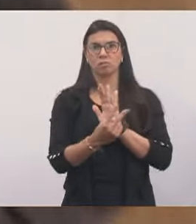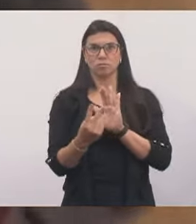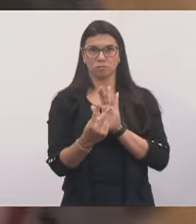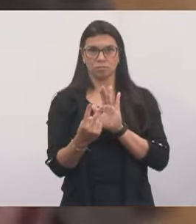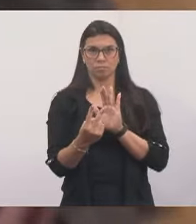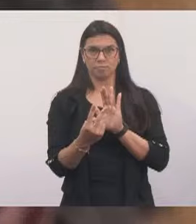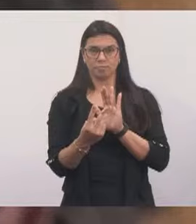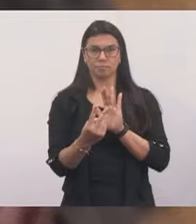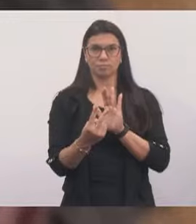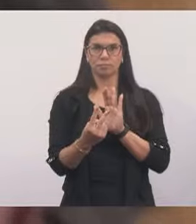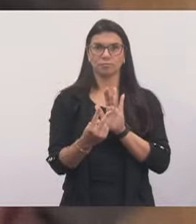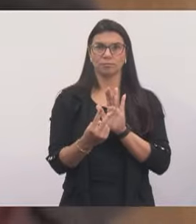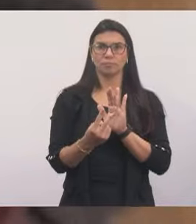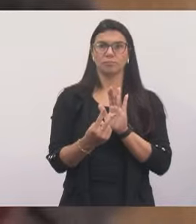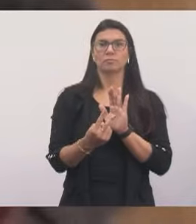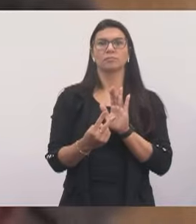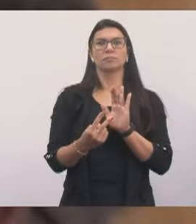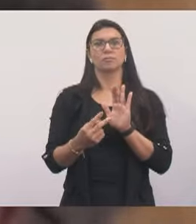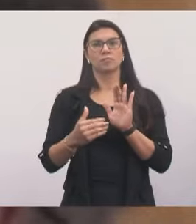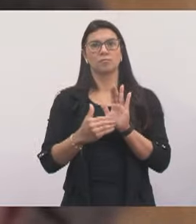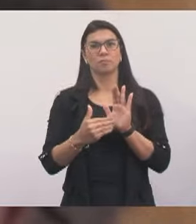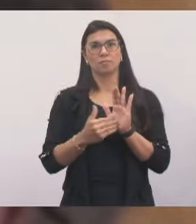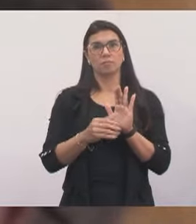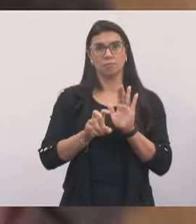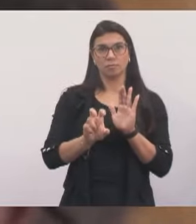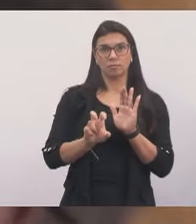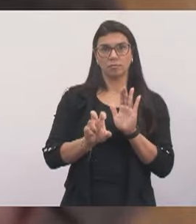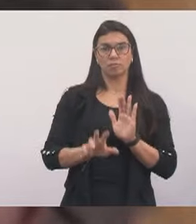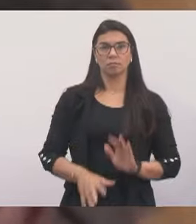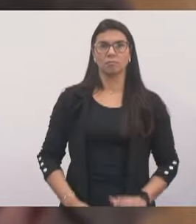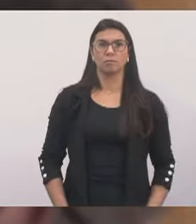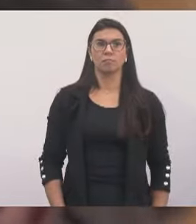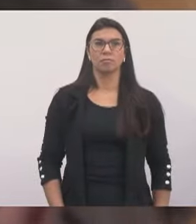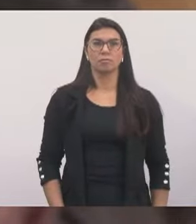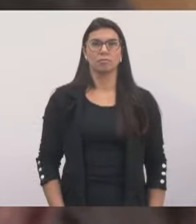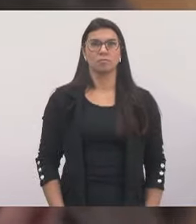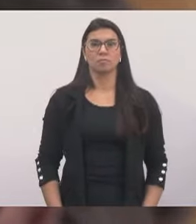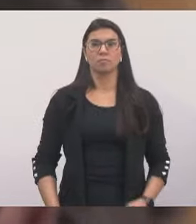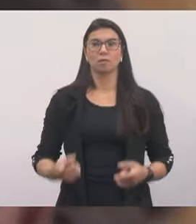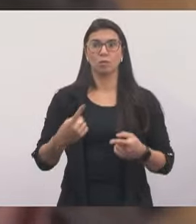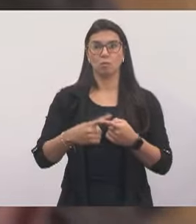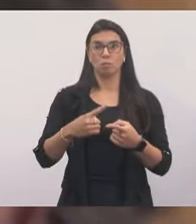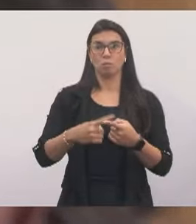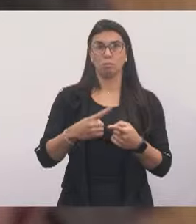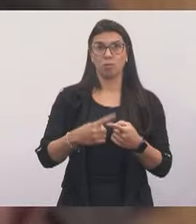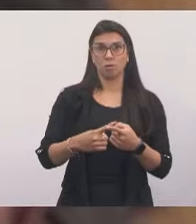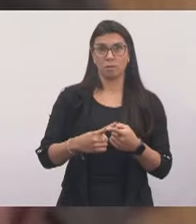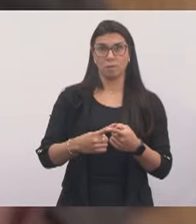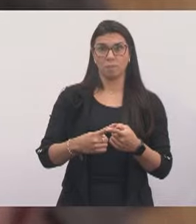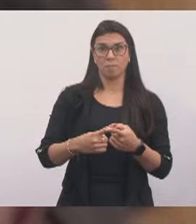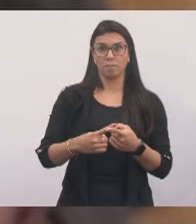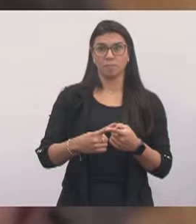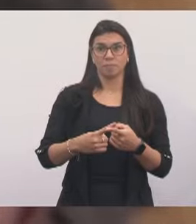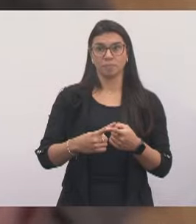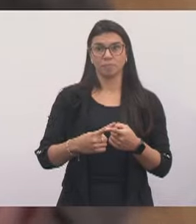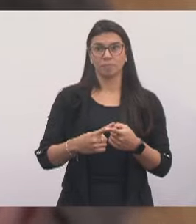2, 3, 4 e o 5. Porque um